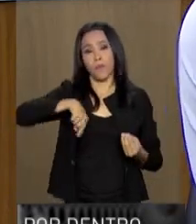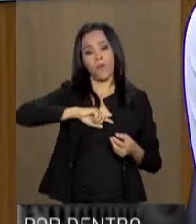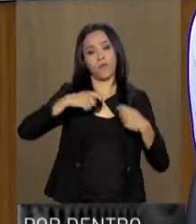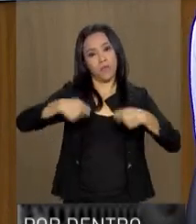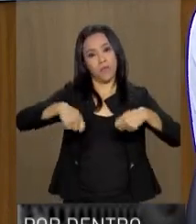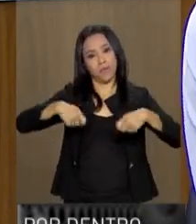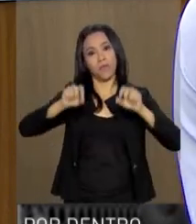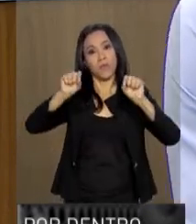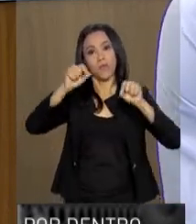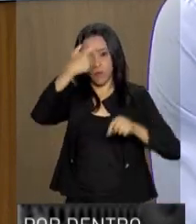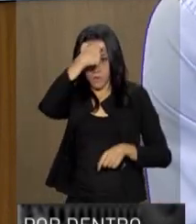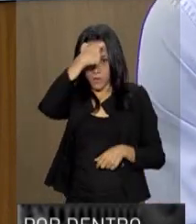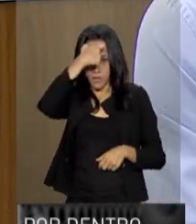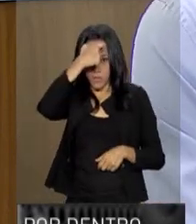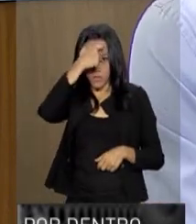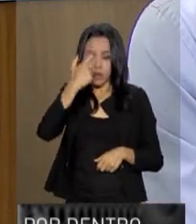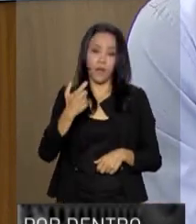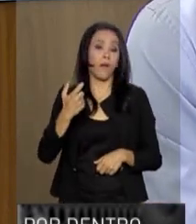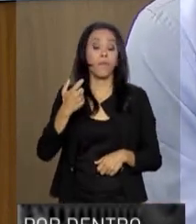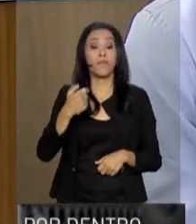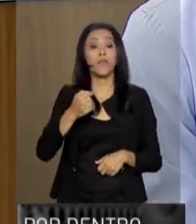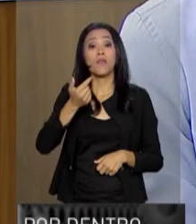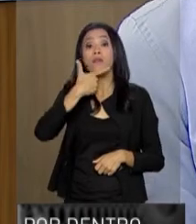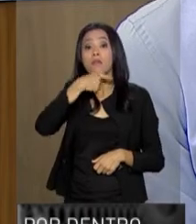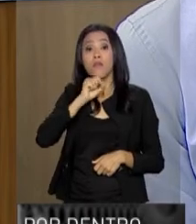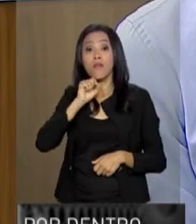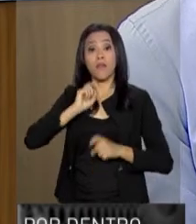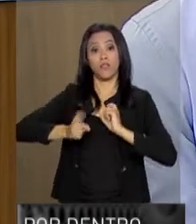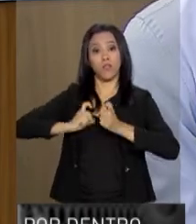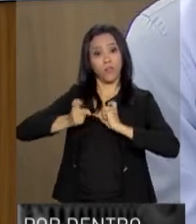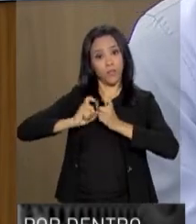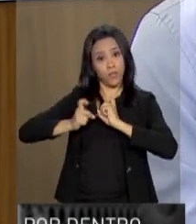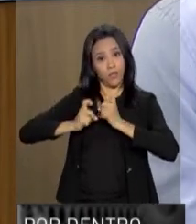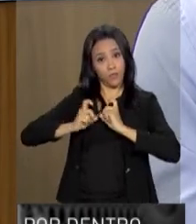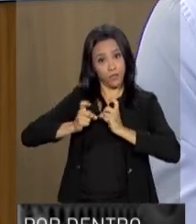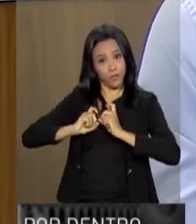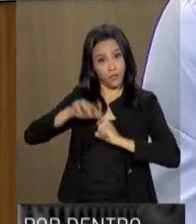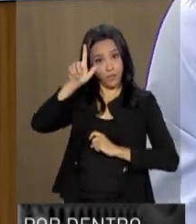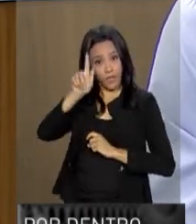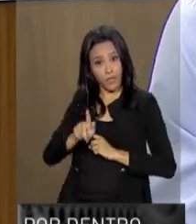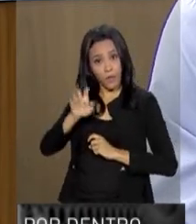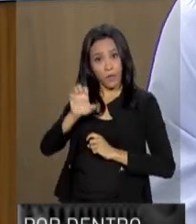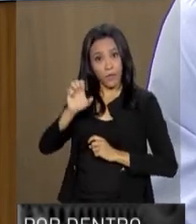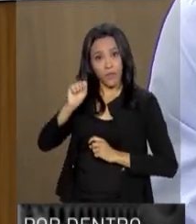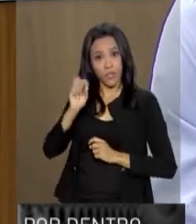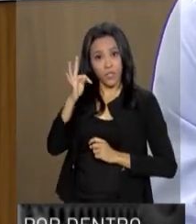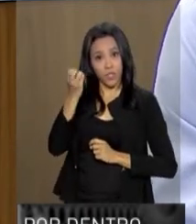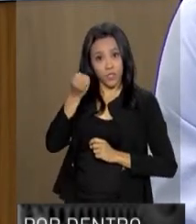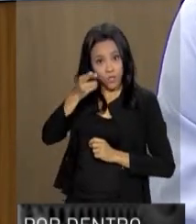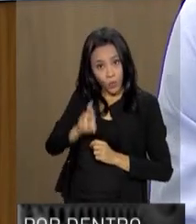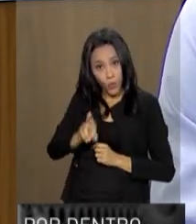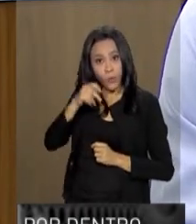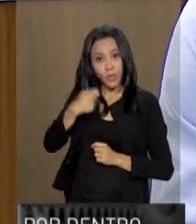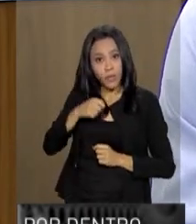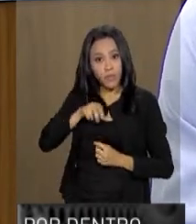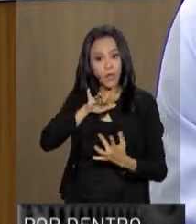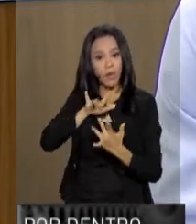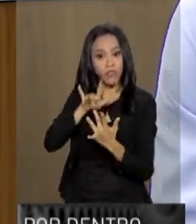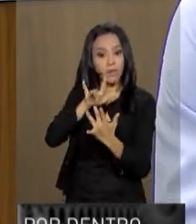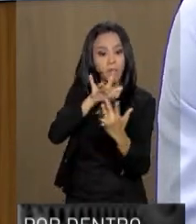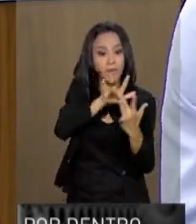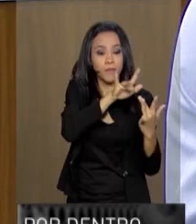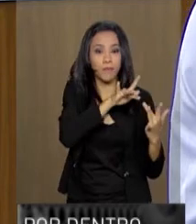conscientiza os nossos gestores estaduais municipais e da necessidade de integração dos jovens